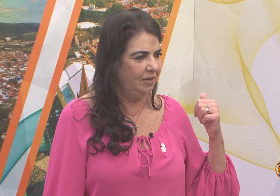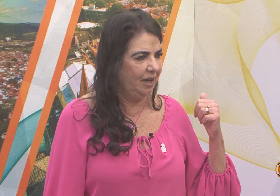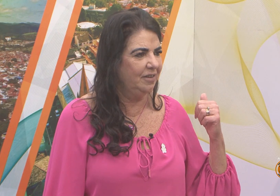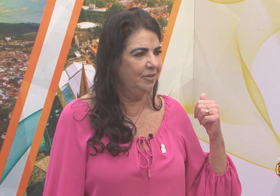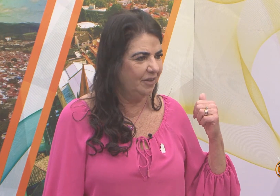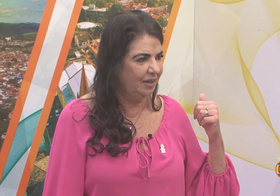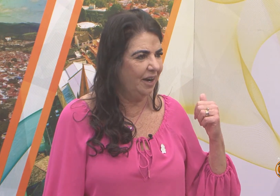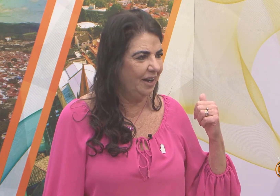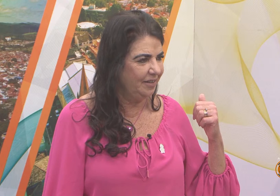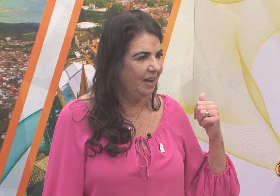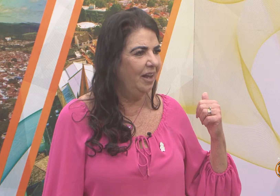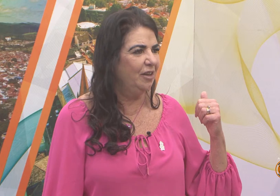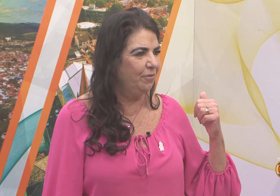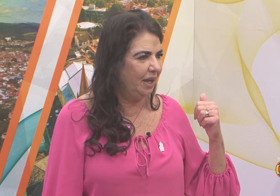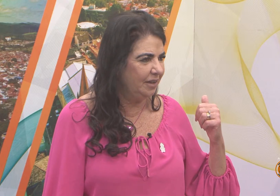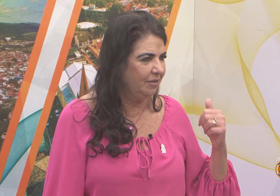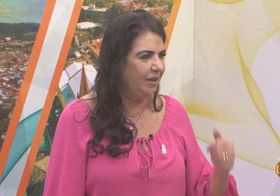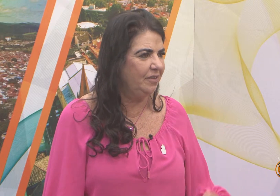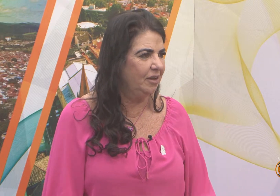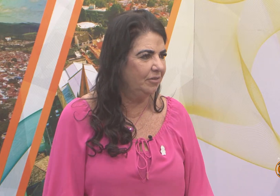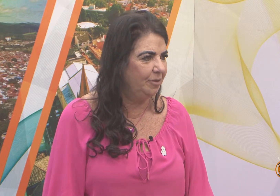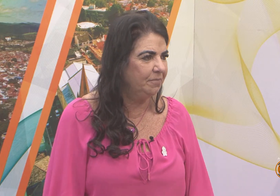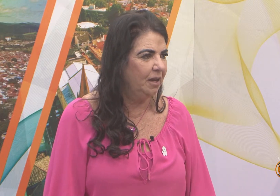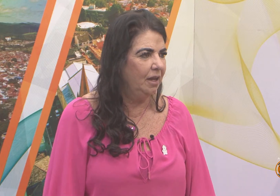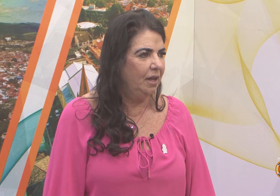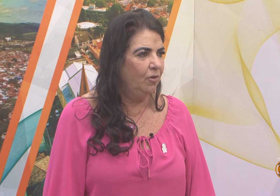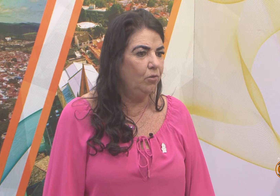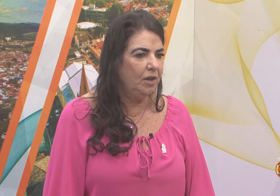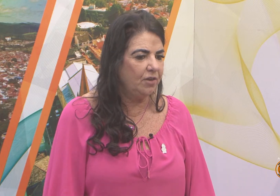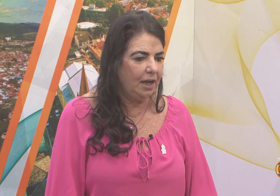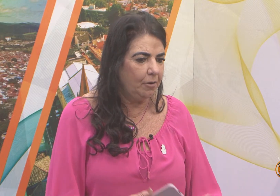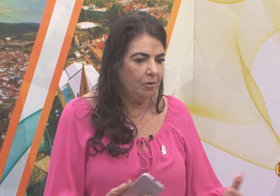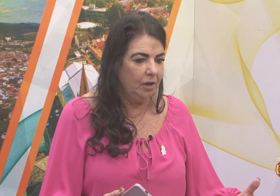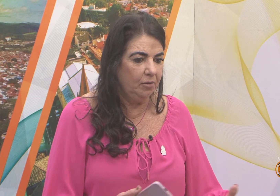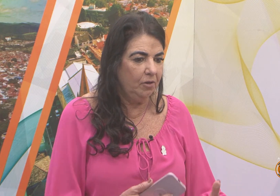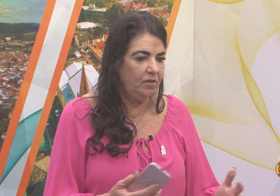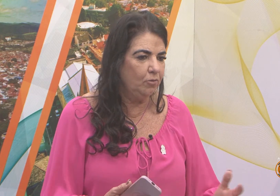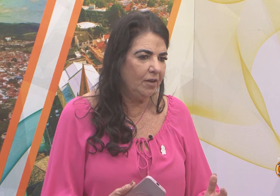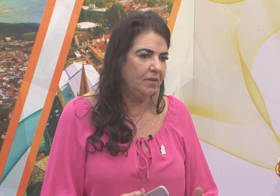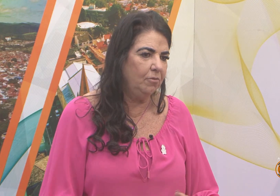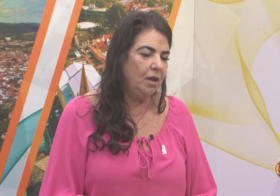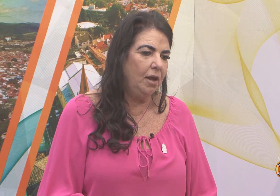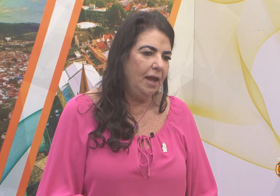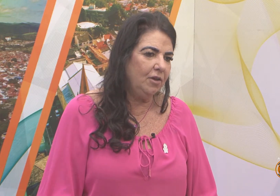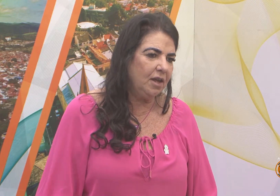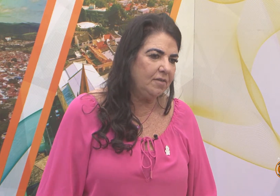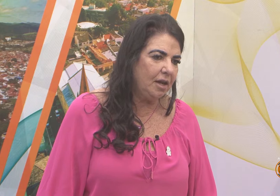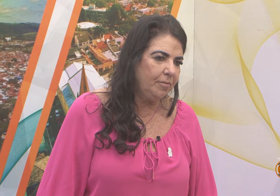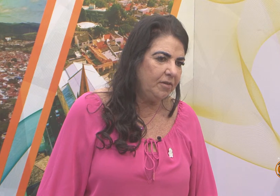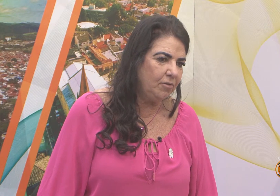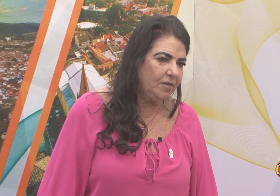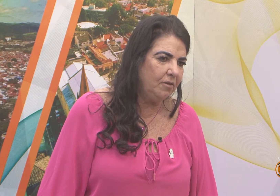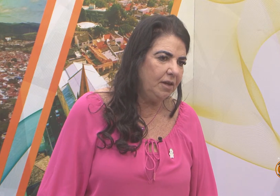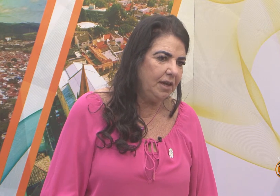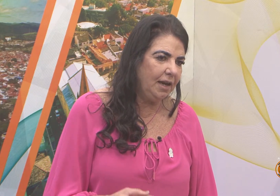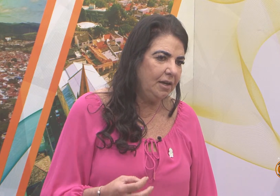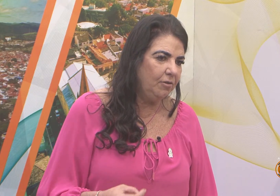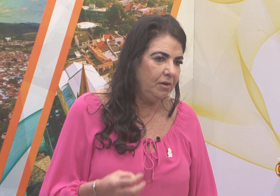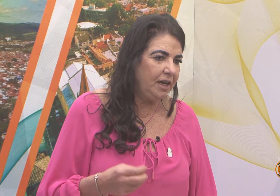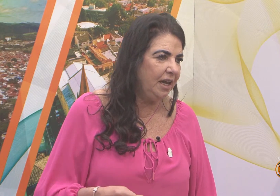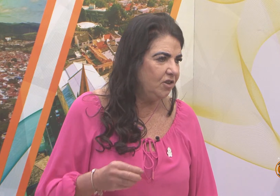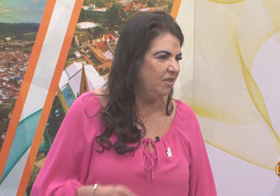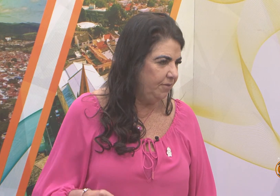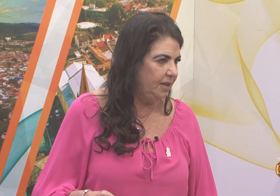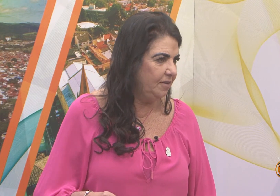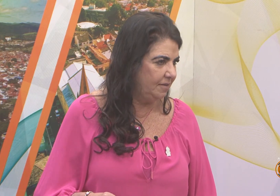há 23 anos atrás, que foi a intervenção, né? Ou deixar ela em situação, ela já está numa situação em que ela